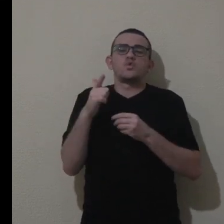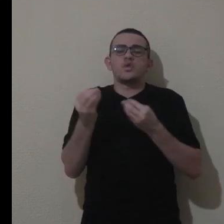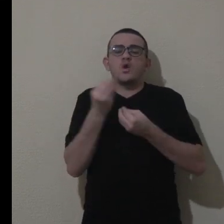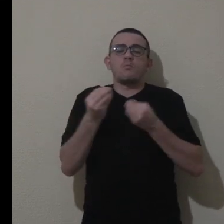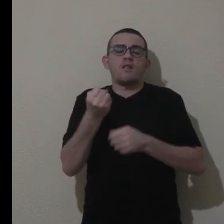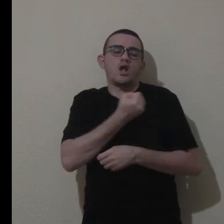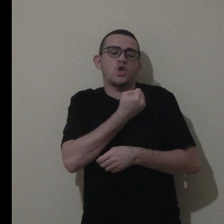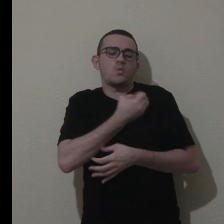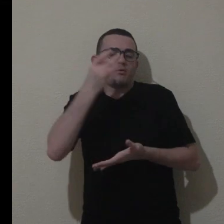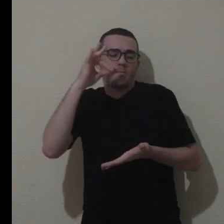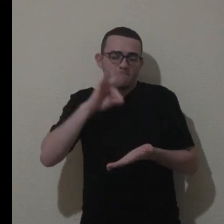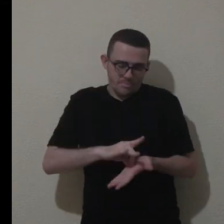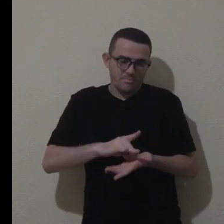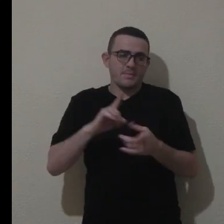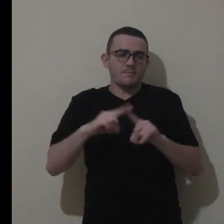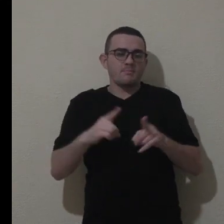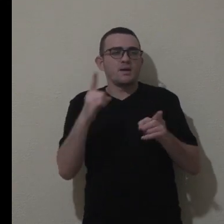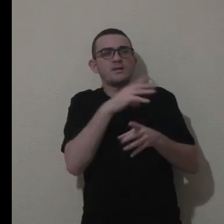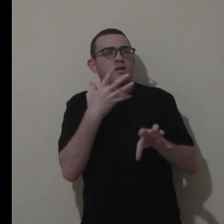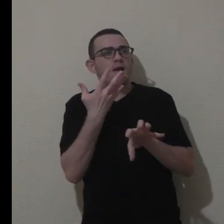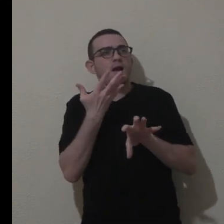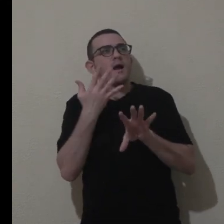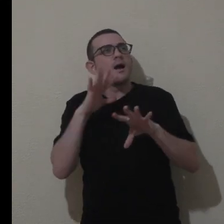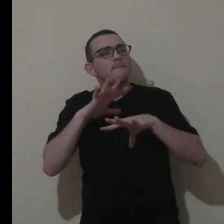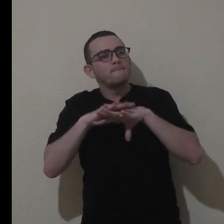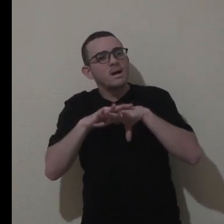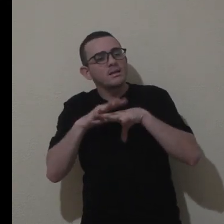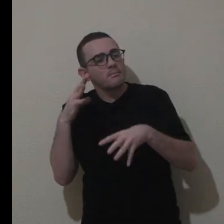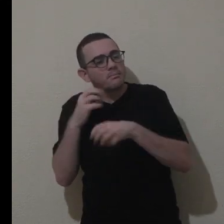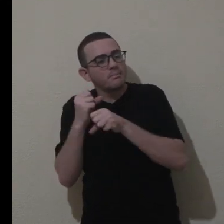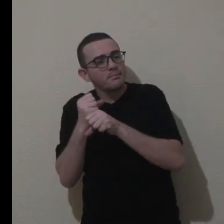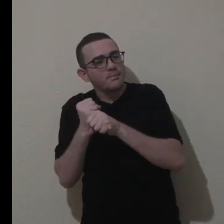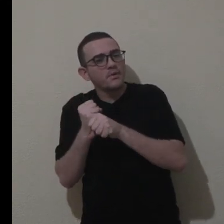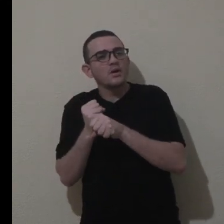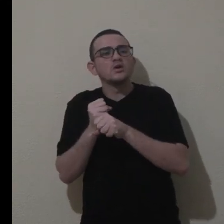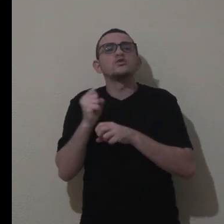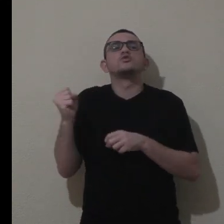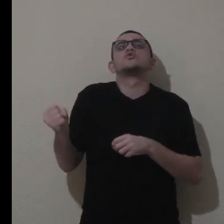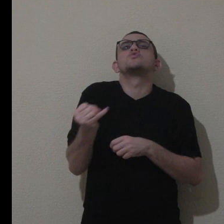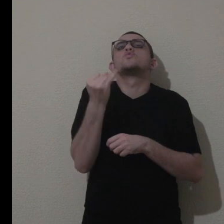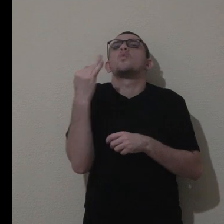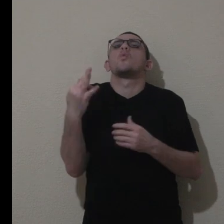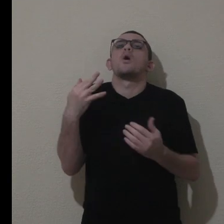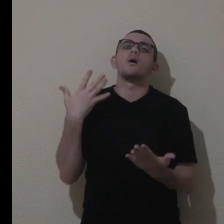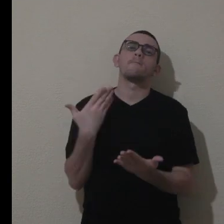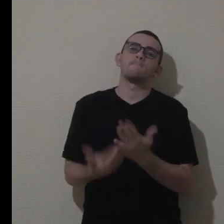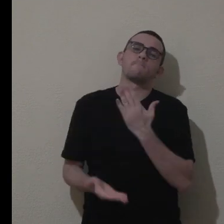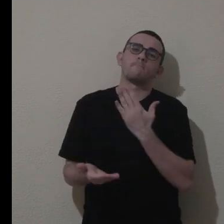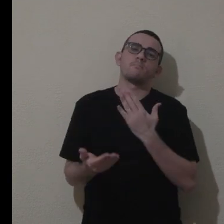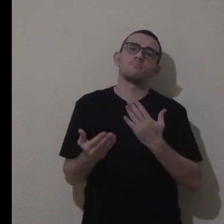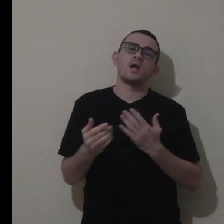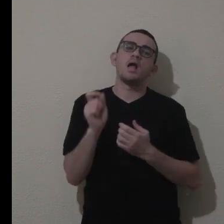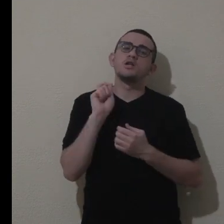números absolutos, mas aqui é um exercício matemático econômico de quanto que se perde,